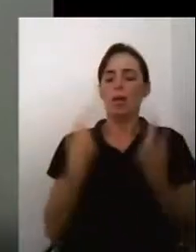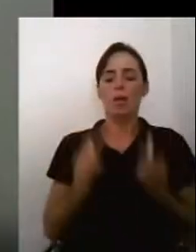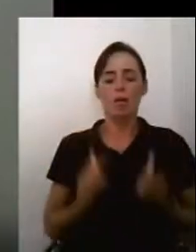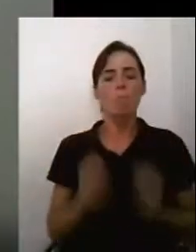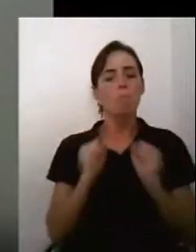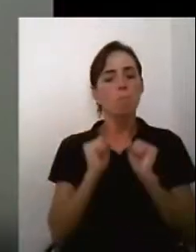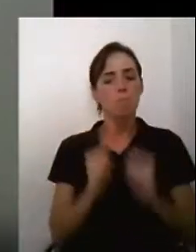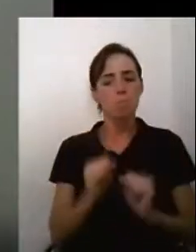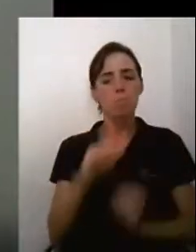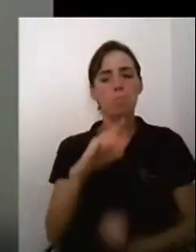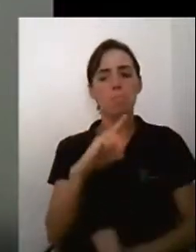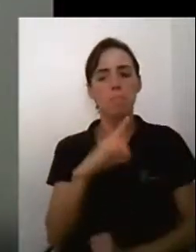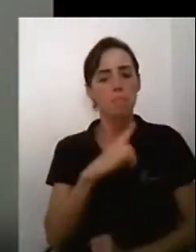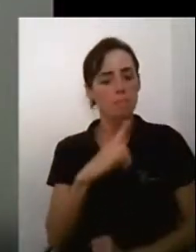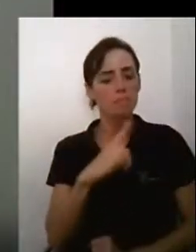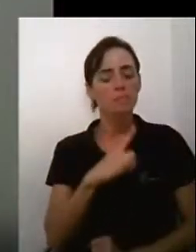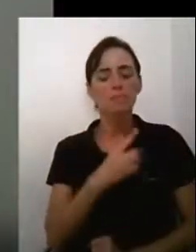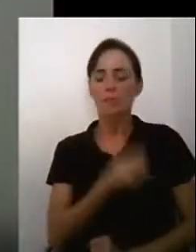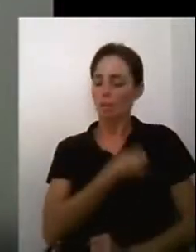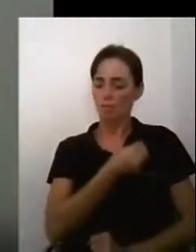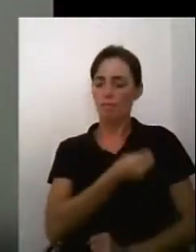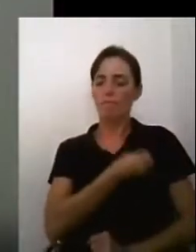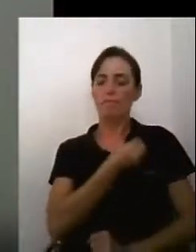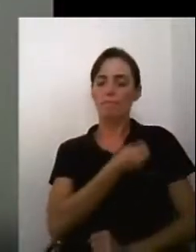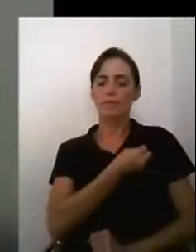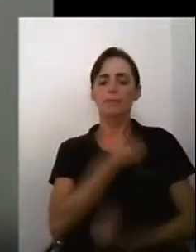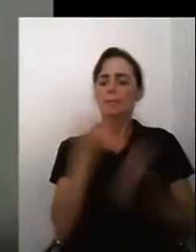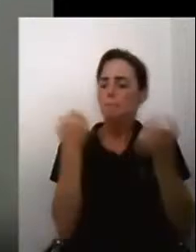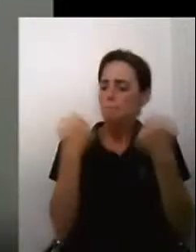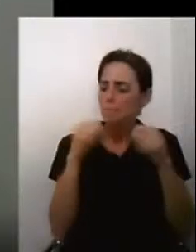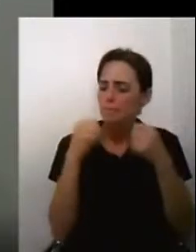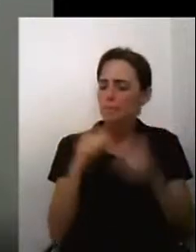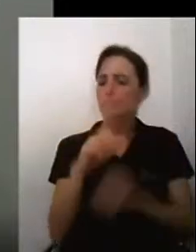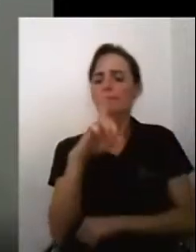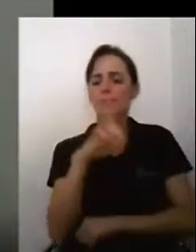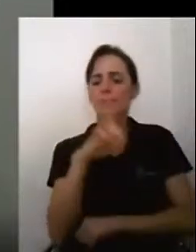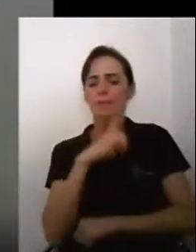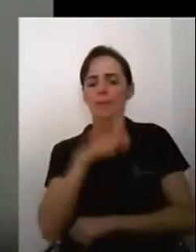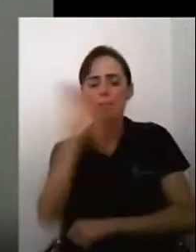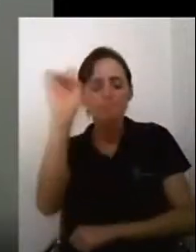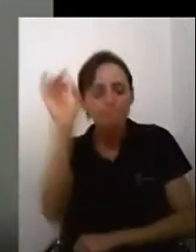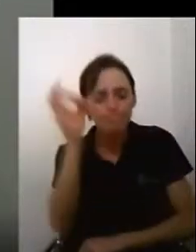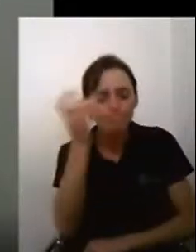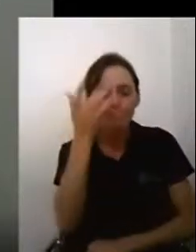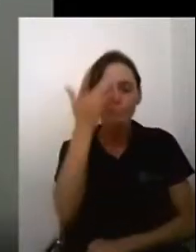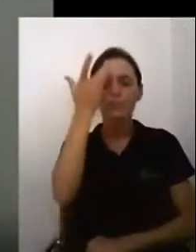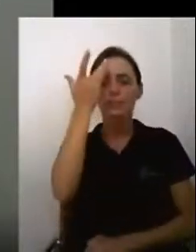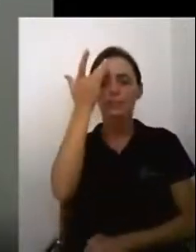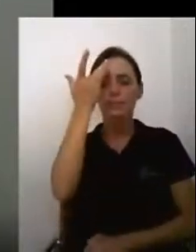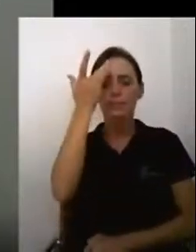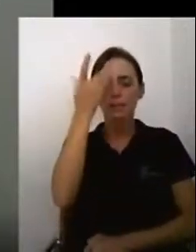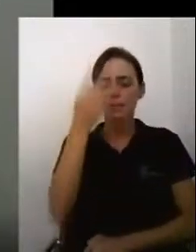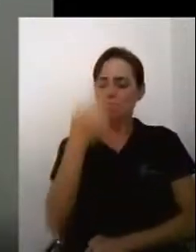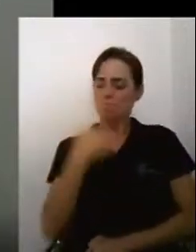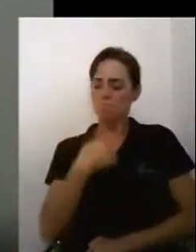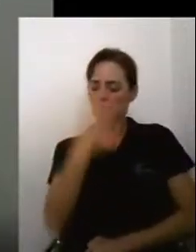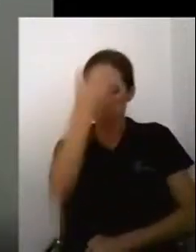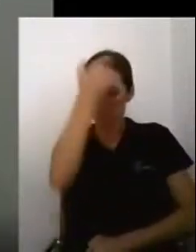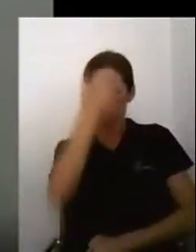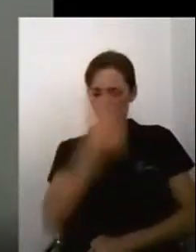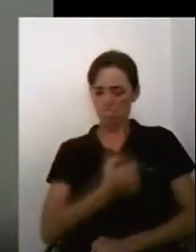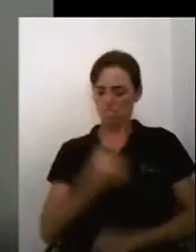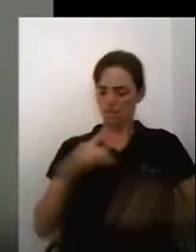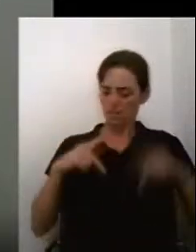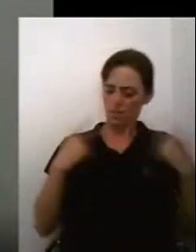ter, deveria aspirar, seria transformar-se em um ser